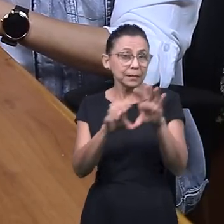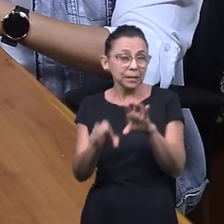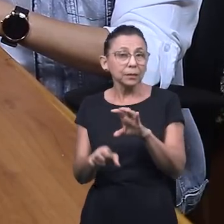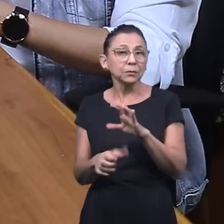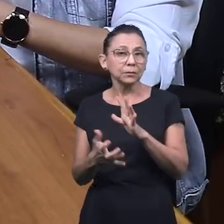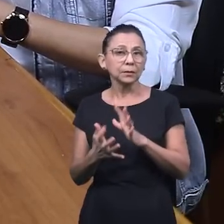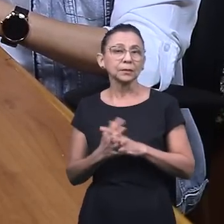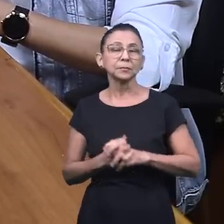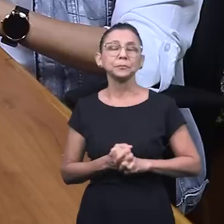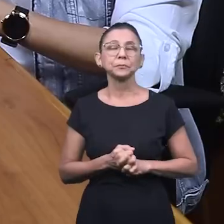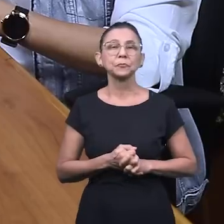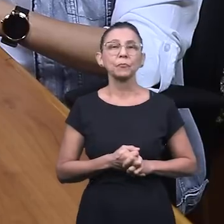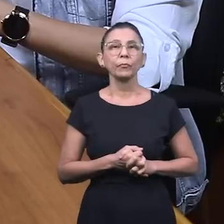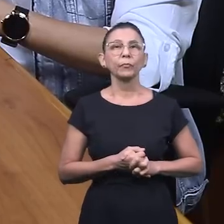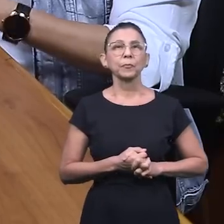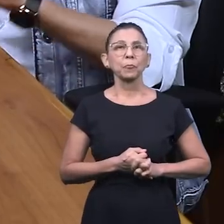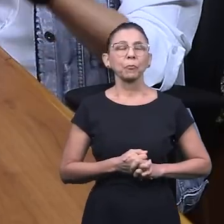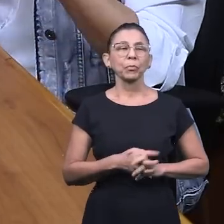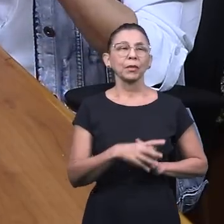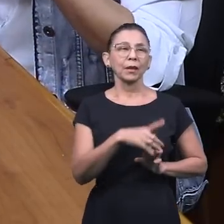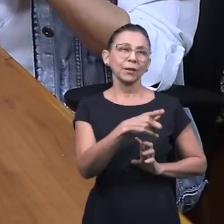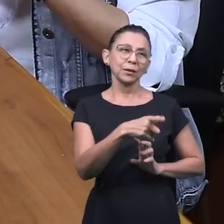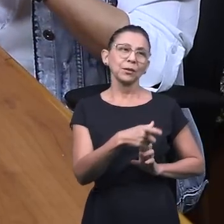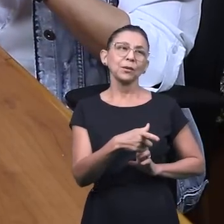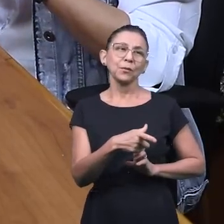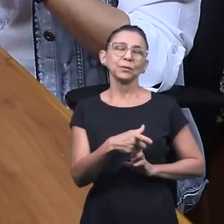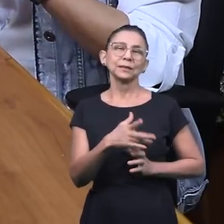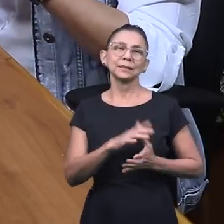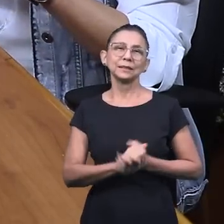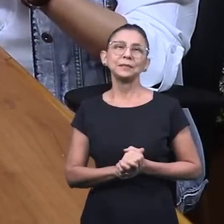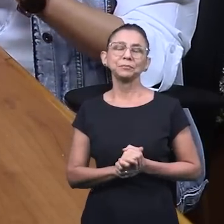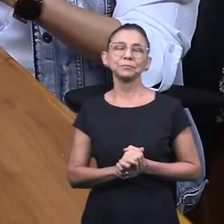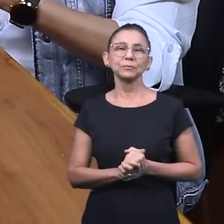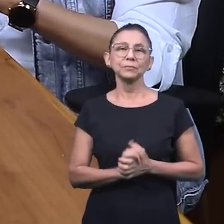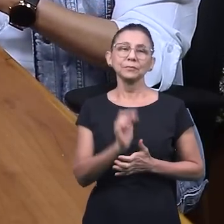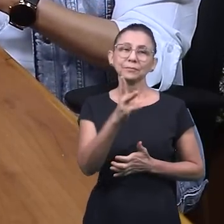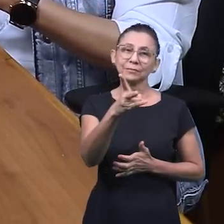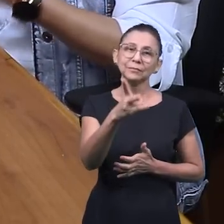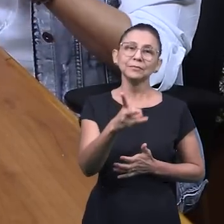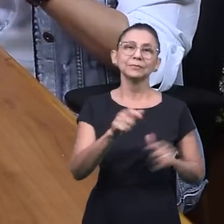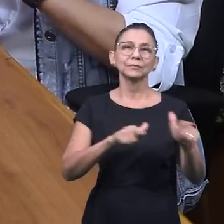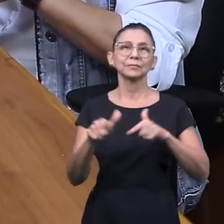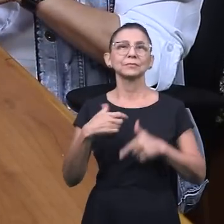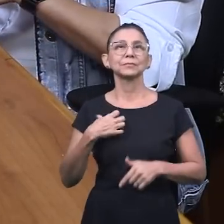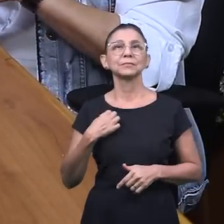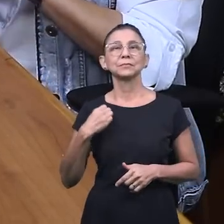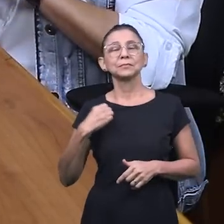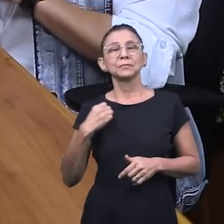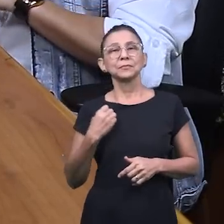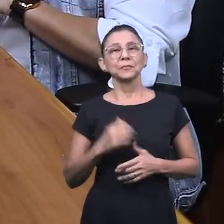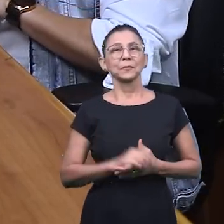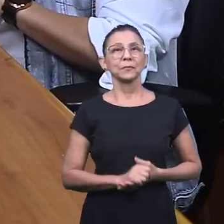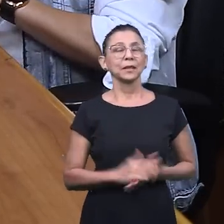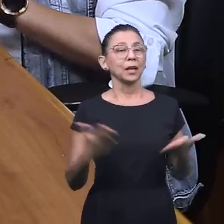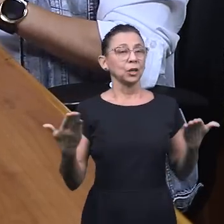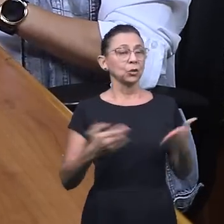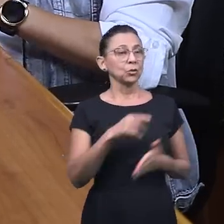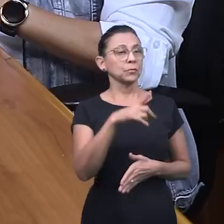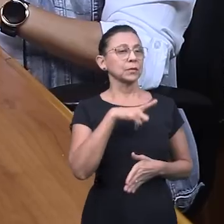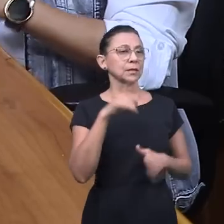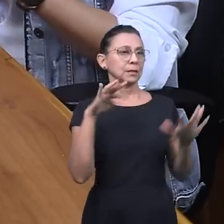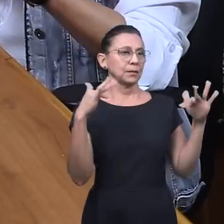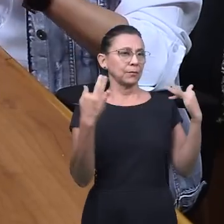do Senhor, né? Transmitiram para os filhos. E você carrega isso com você, né? Aprendeu com os pais e carrega isso com você. Hoje você tem a sua